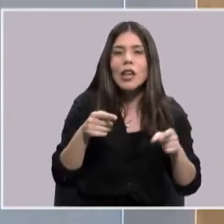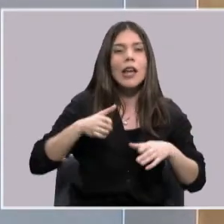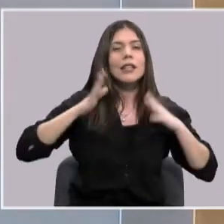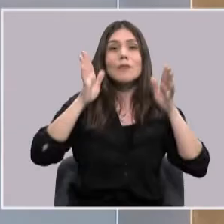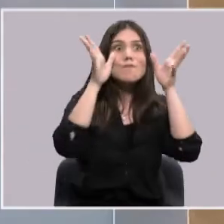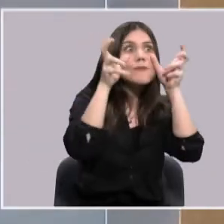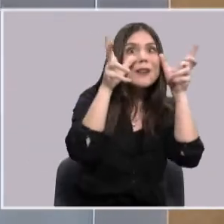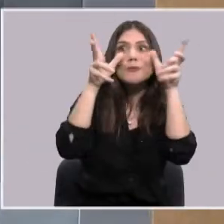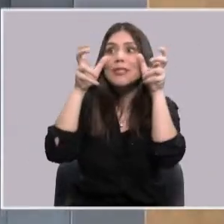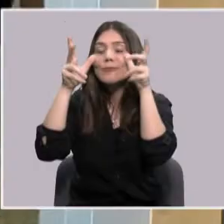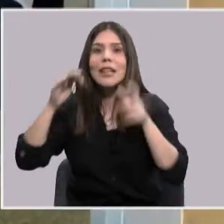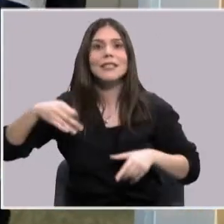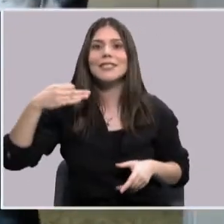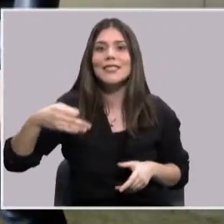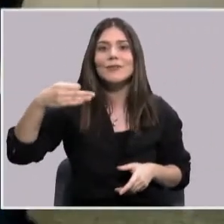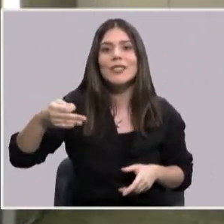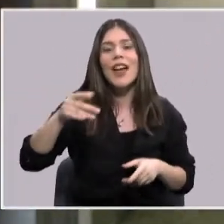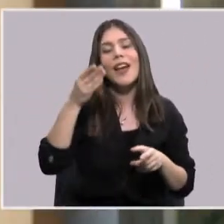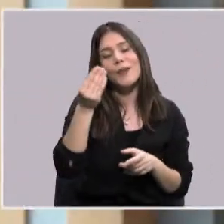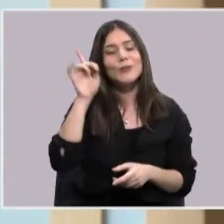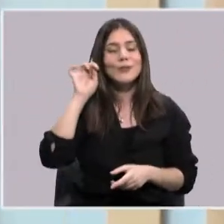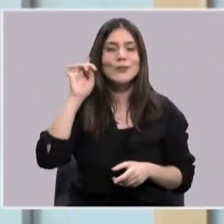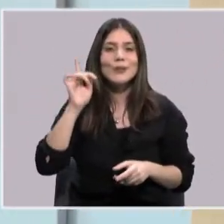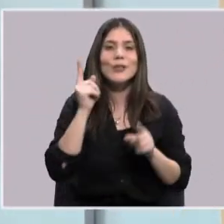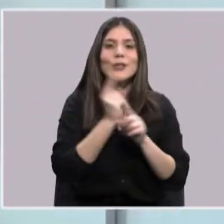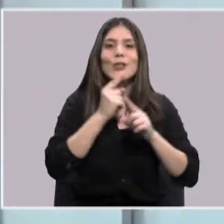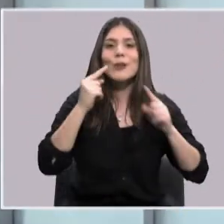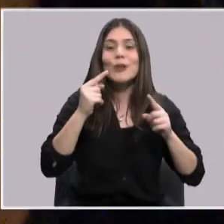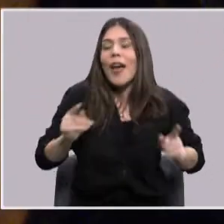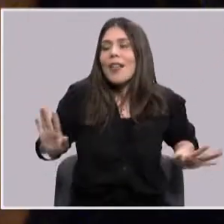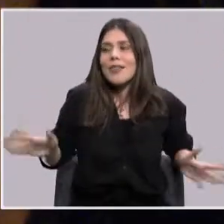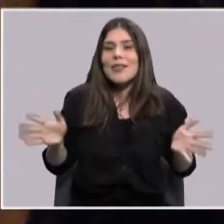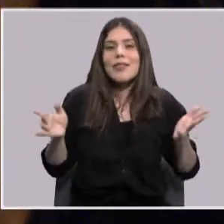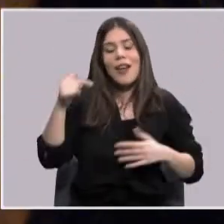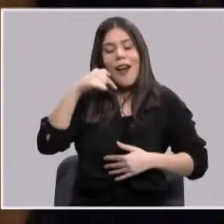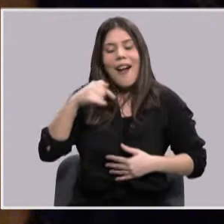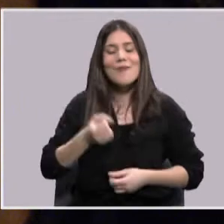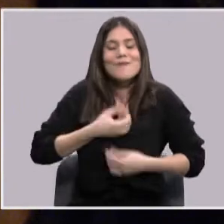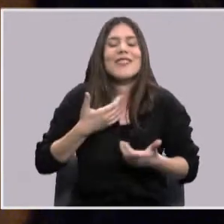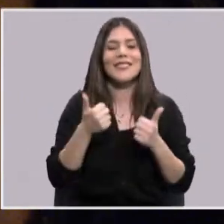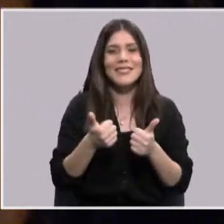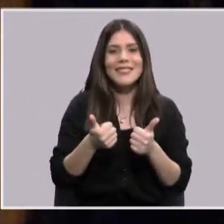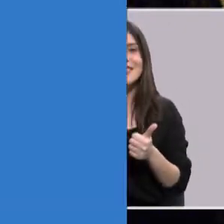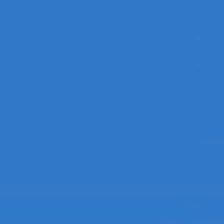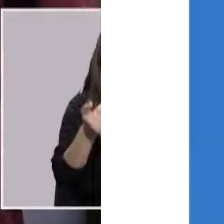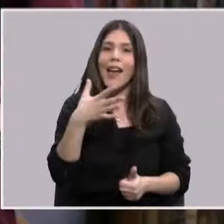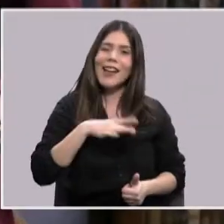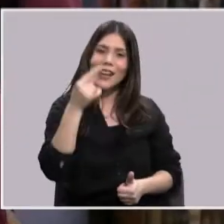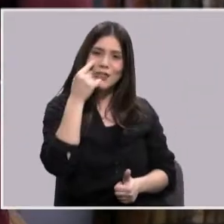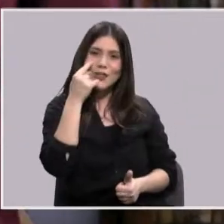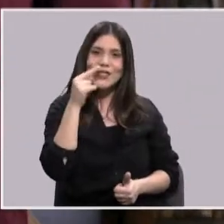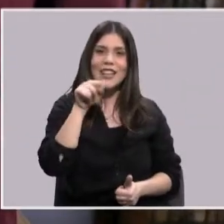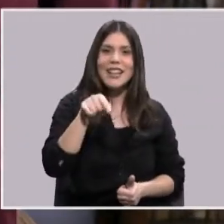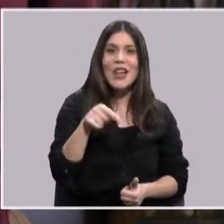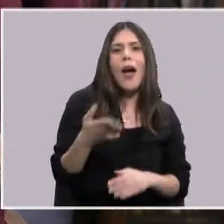estar sempre em alerta, eu acho que essa é uma mais-valia, porque sem dúvida que é sempre mais estimulante. Queres